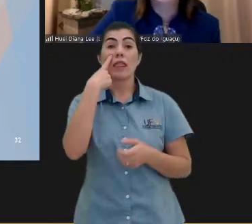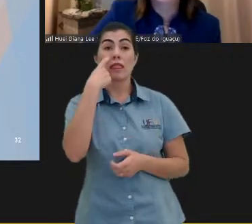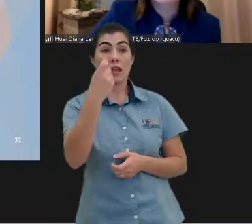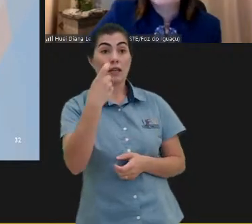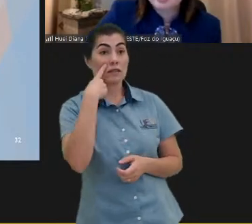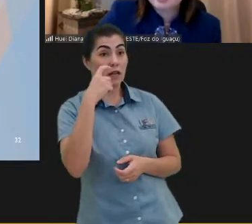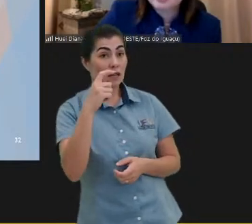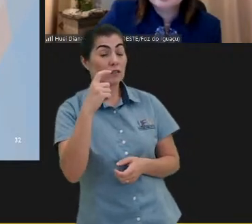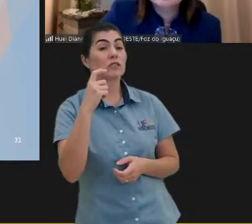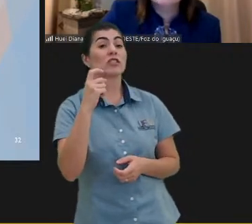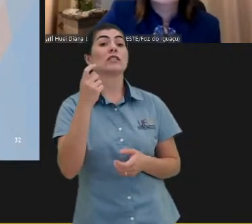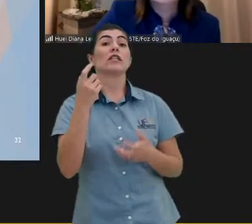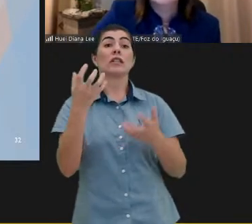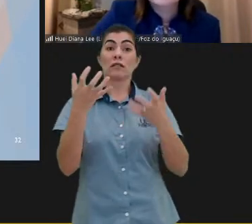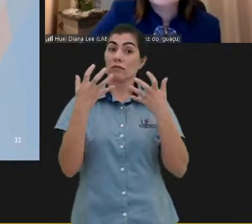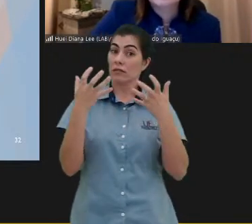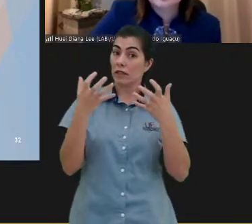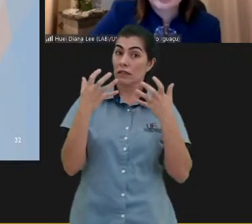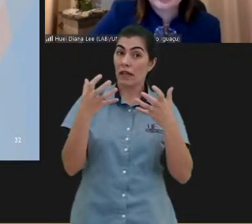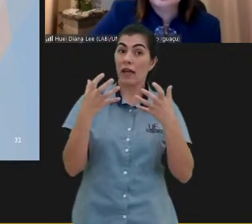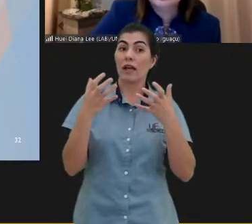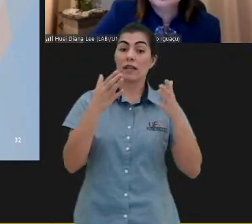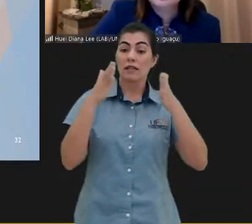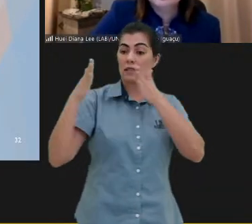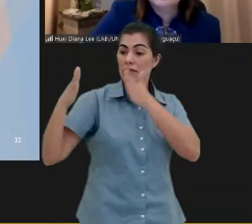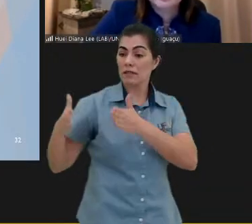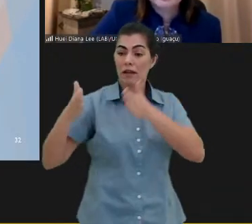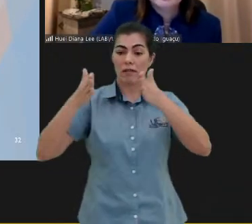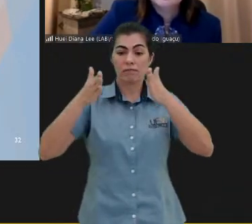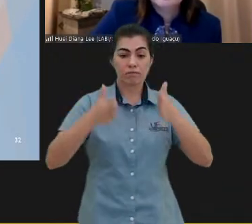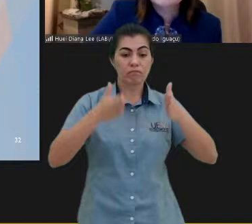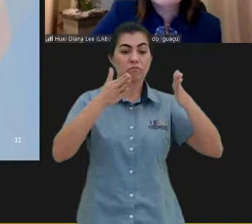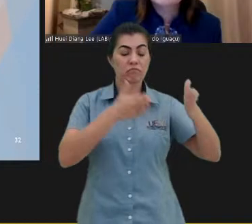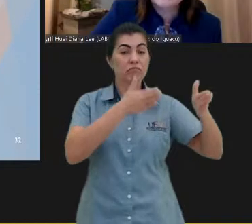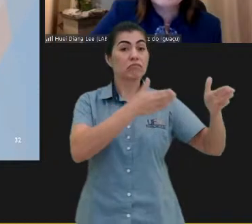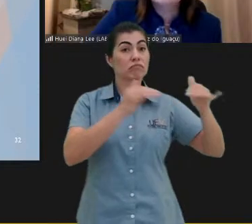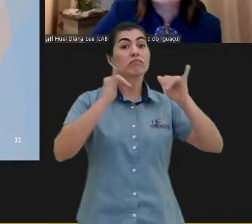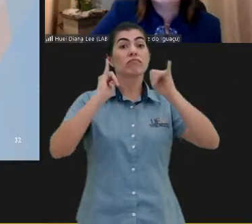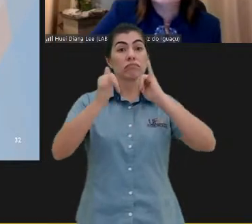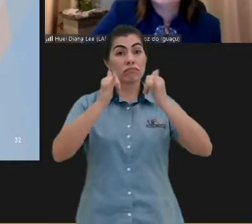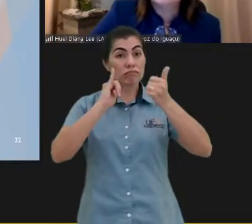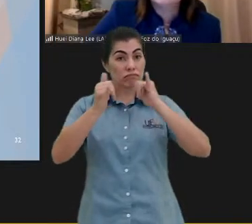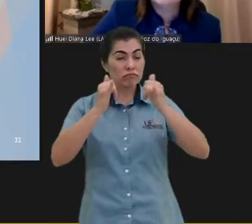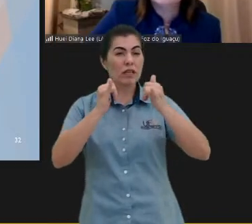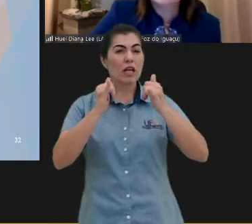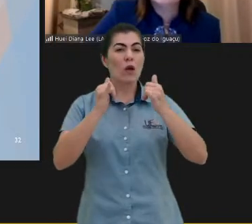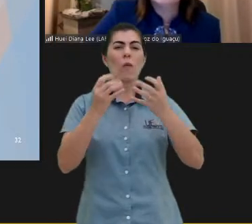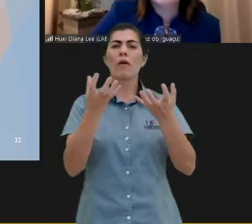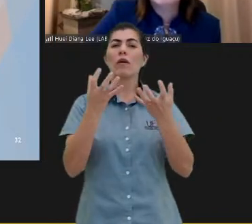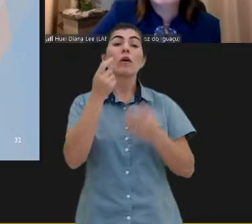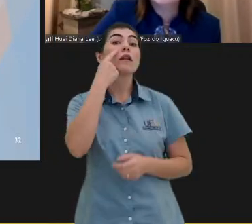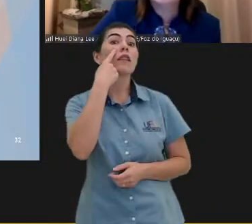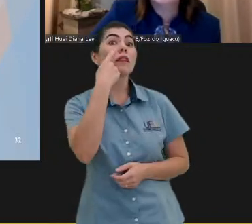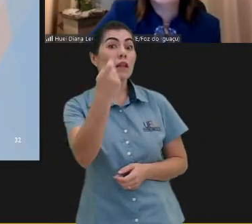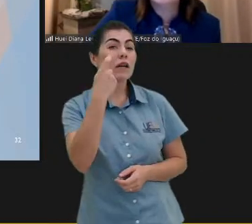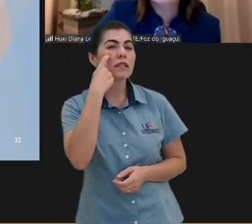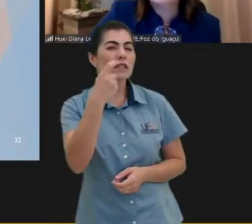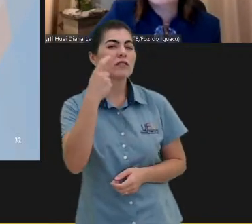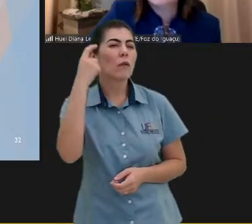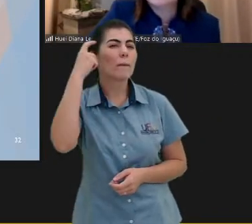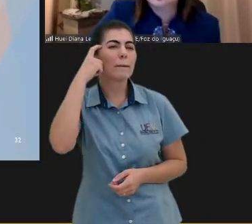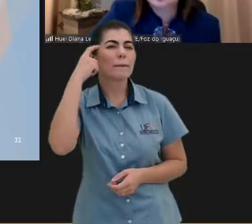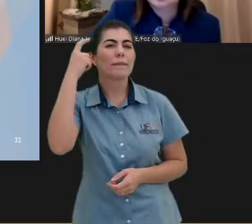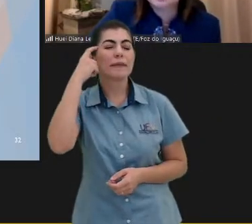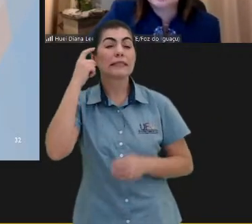interessantes, tendências, sequências nos dados. E uma questão bem interessante é que, se a gente pensar, todas